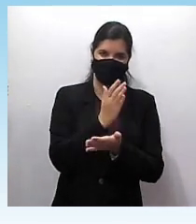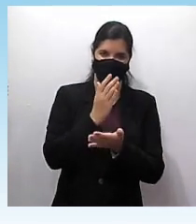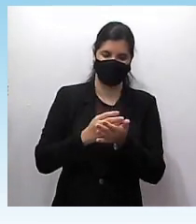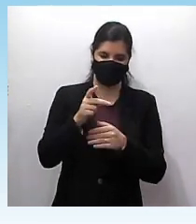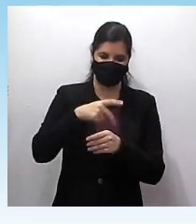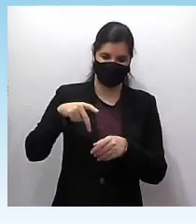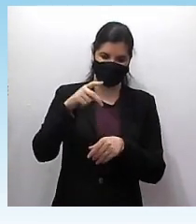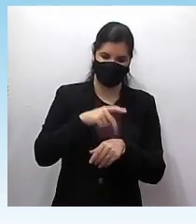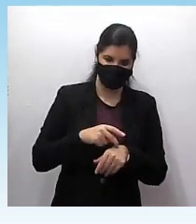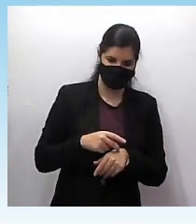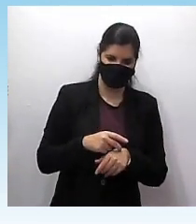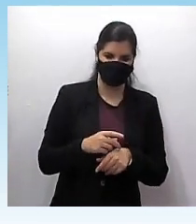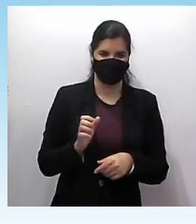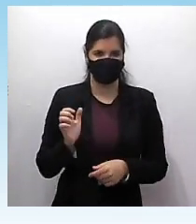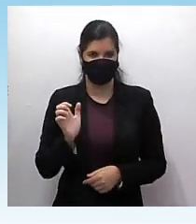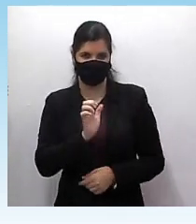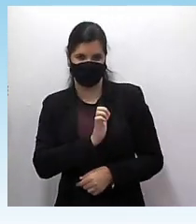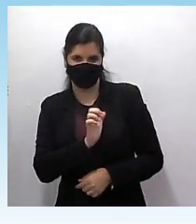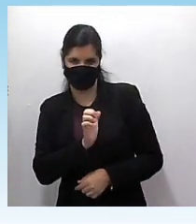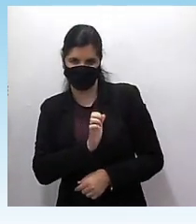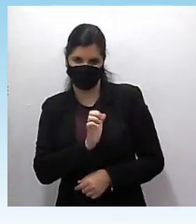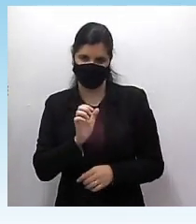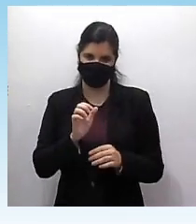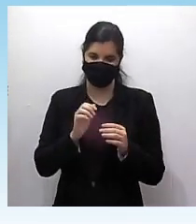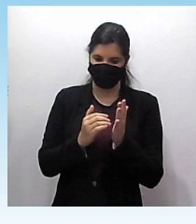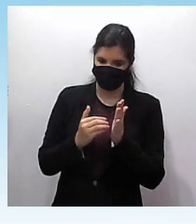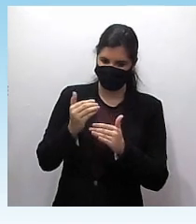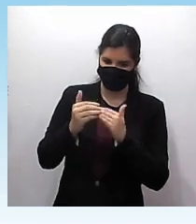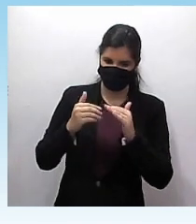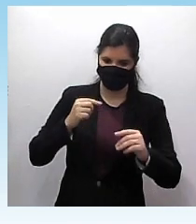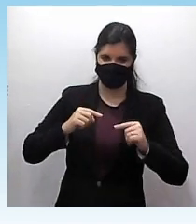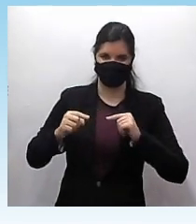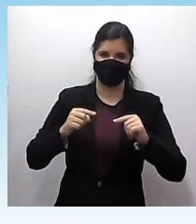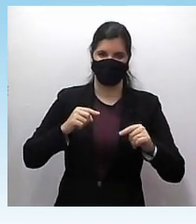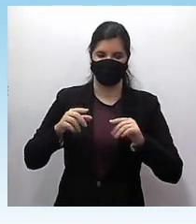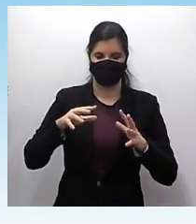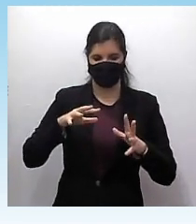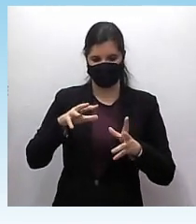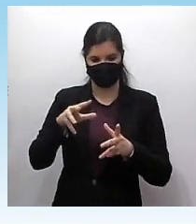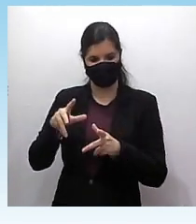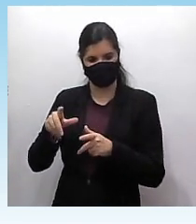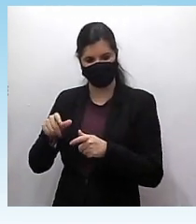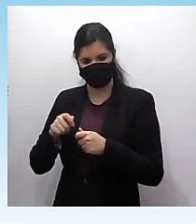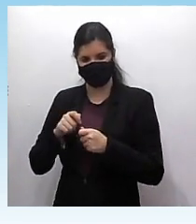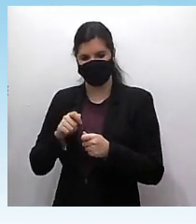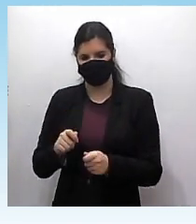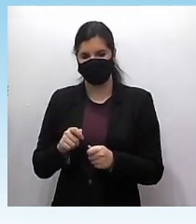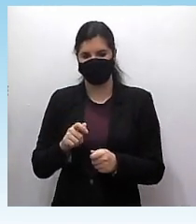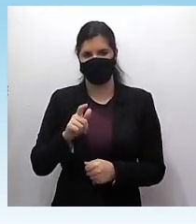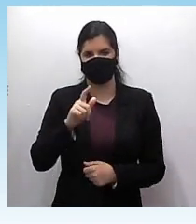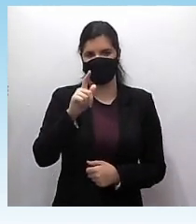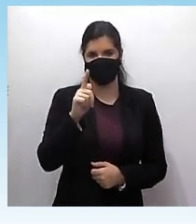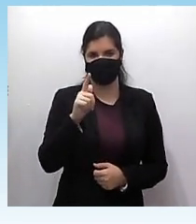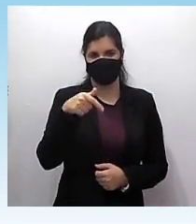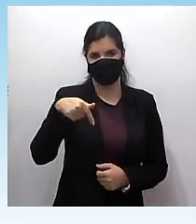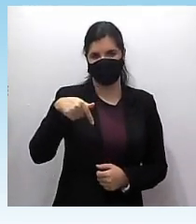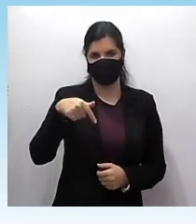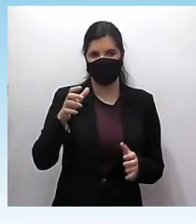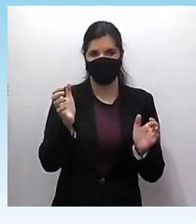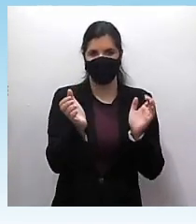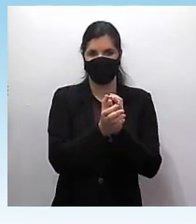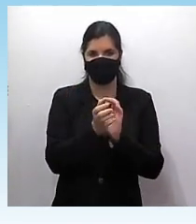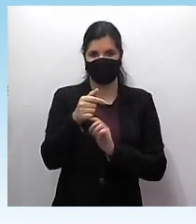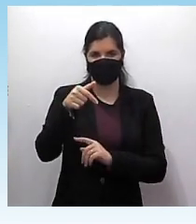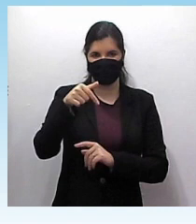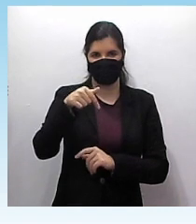mais ricos, emergentes, se juntem para dominar o mundo em termos, né, pejorativos, que a gente tem ali o G7, que nada mais é que o grupo dos